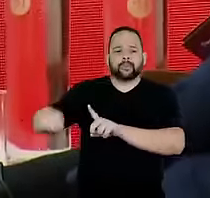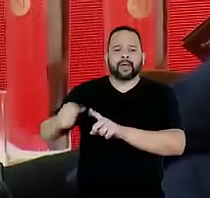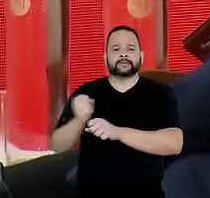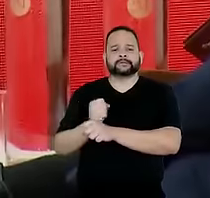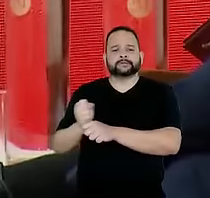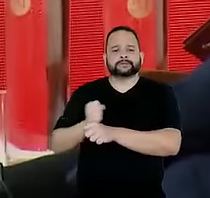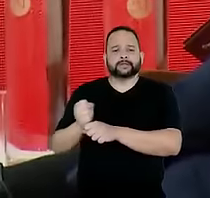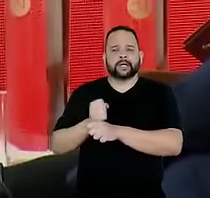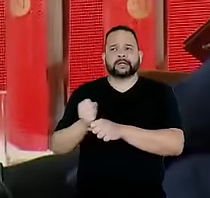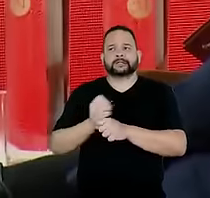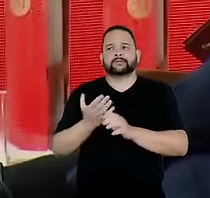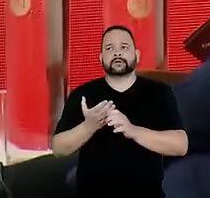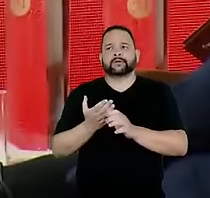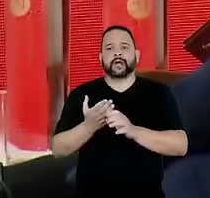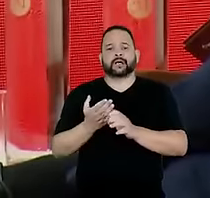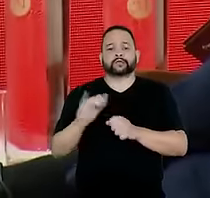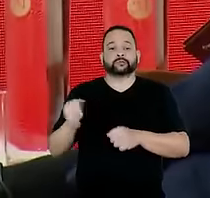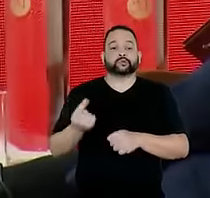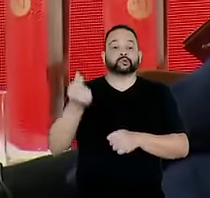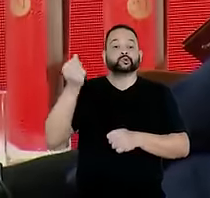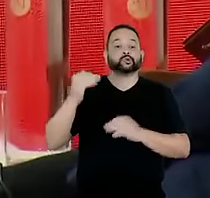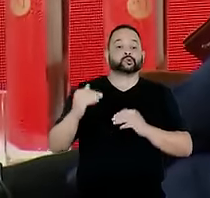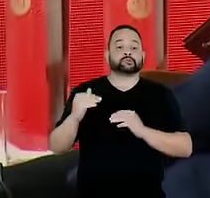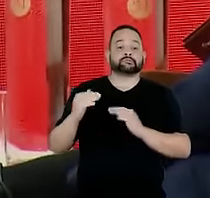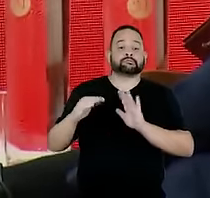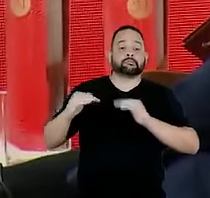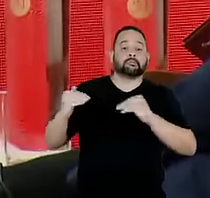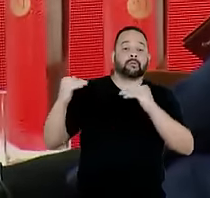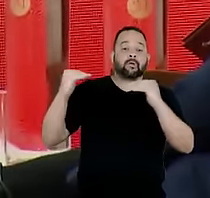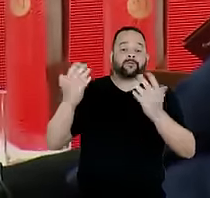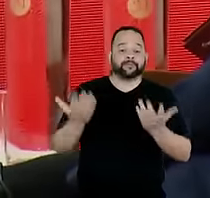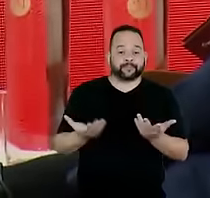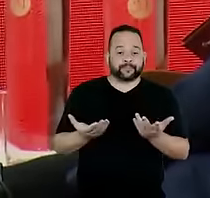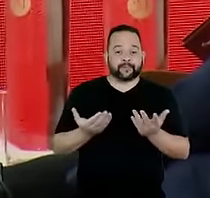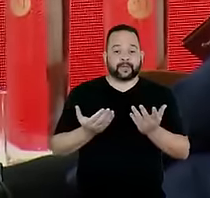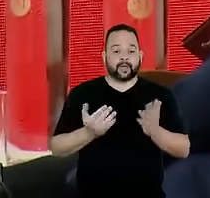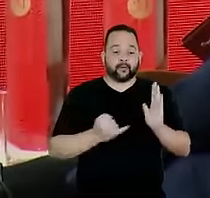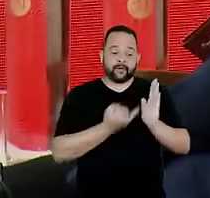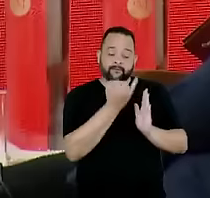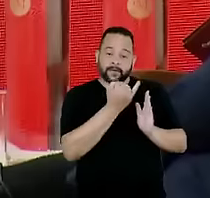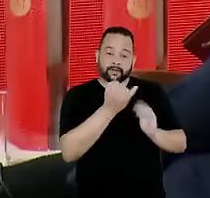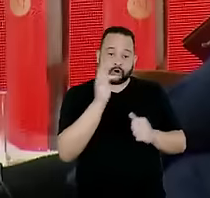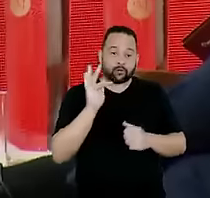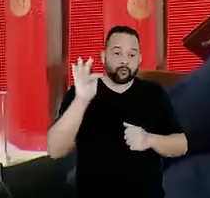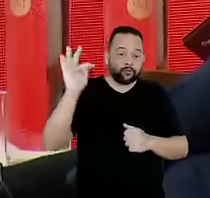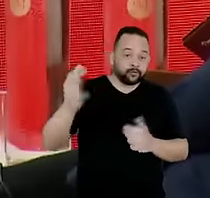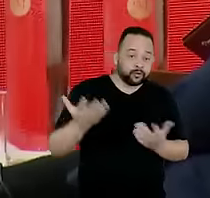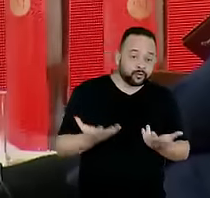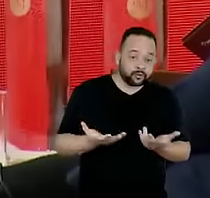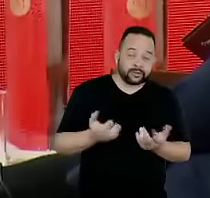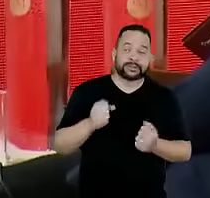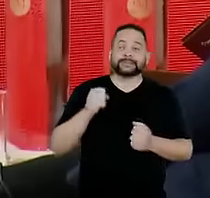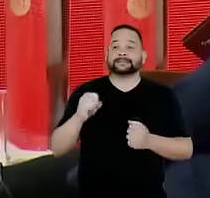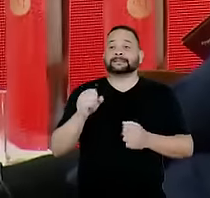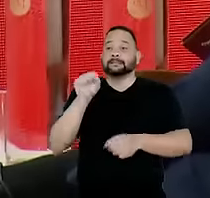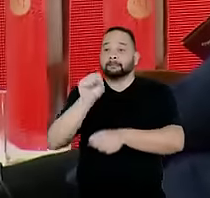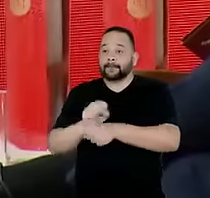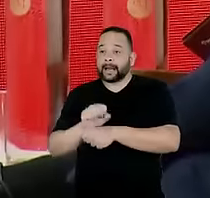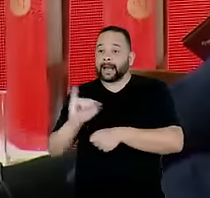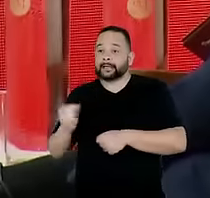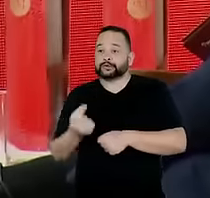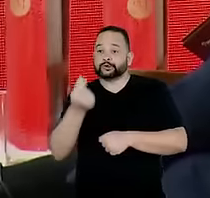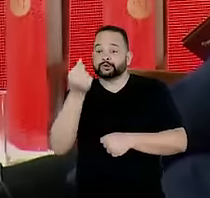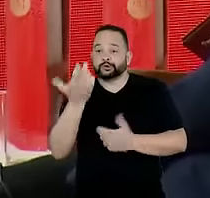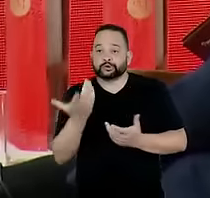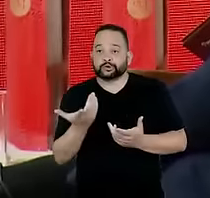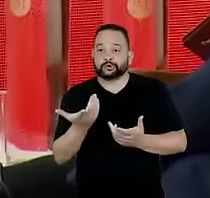pontos tem um ponto que é simplesmente uma expectativa de inflação futura E aí se para de subir os juros e a economia desacelerar a parte longa vai tender